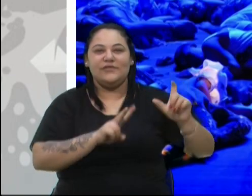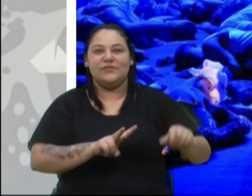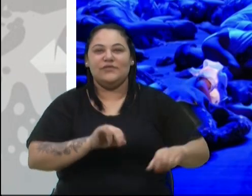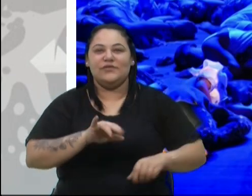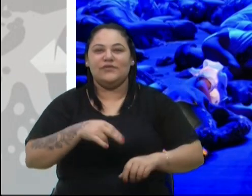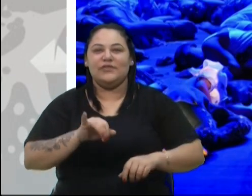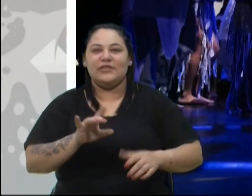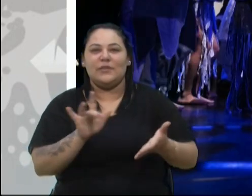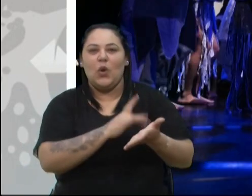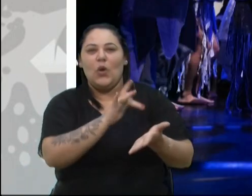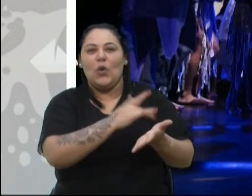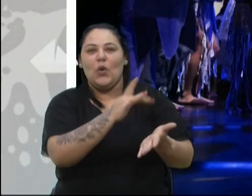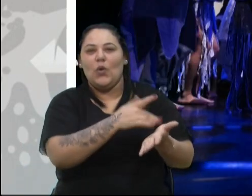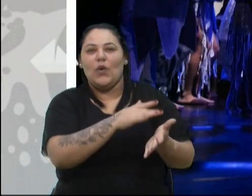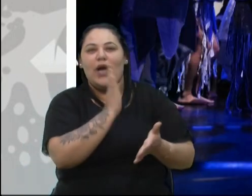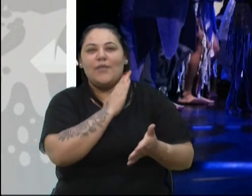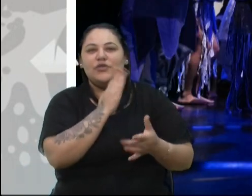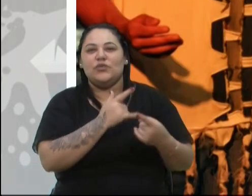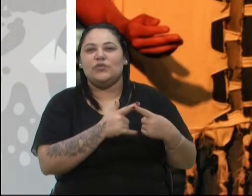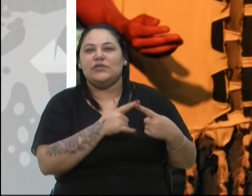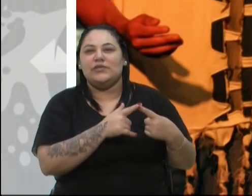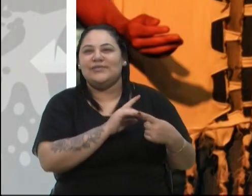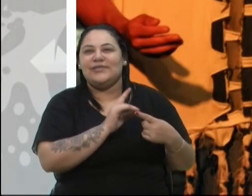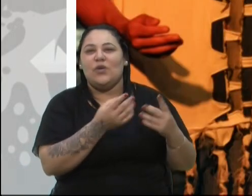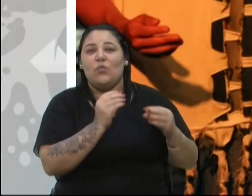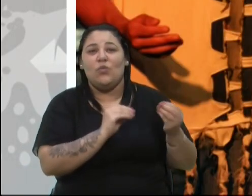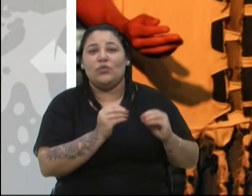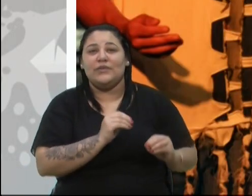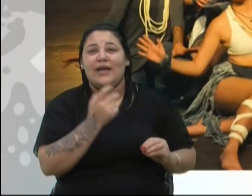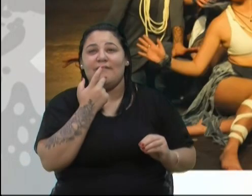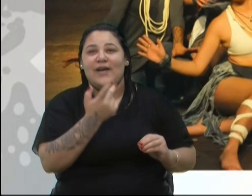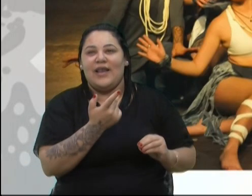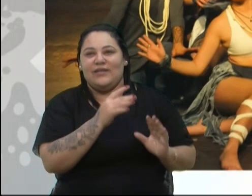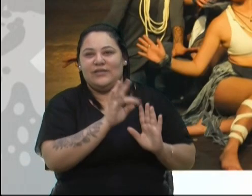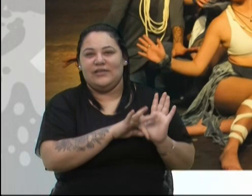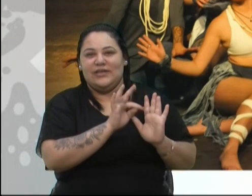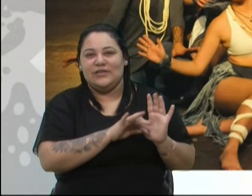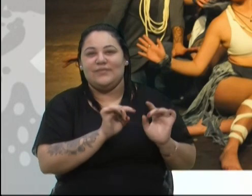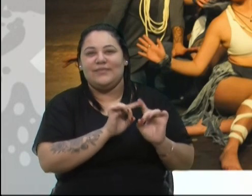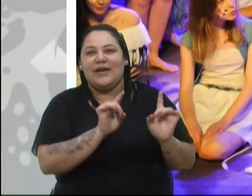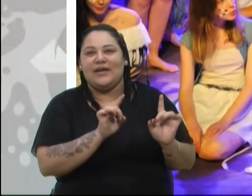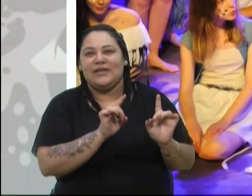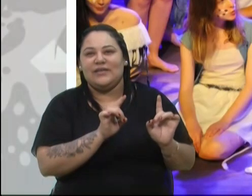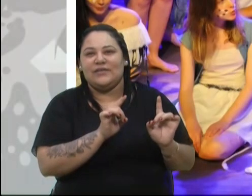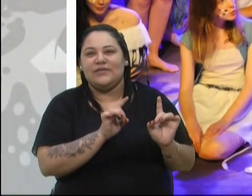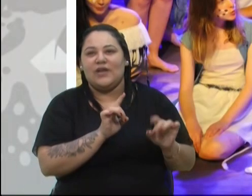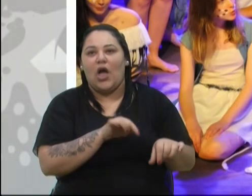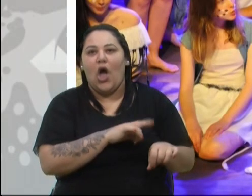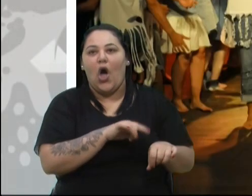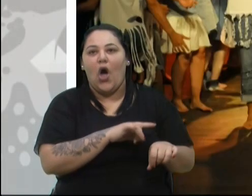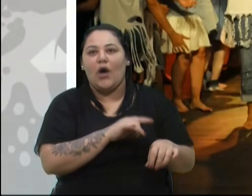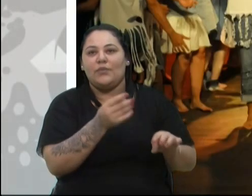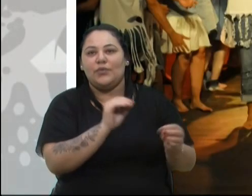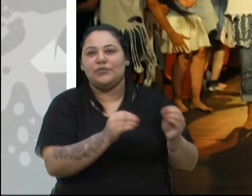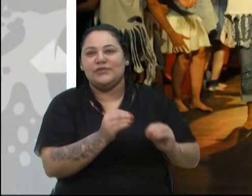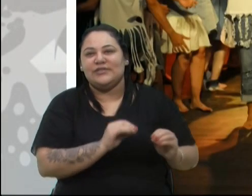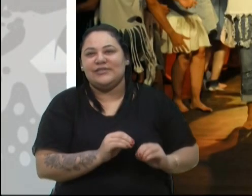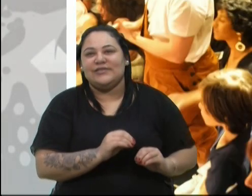passando rapidinho, porque eu não montei a minha fala de hoje, mas eu fiquei horas montando esse slide com as nossas